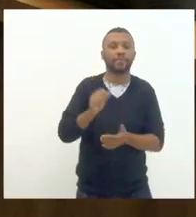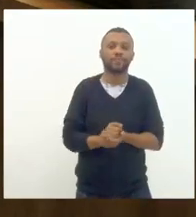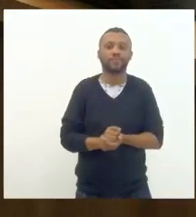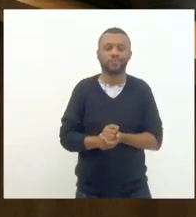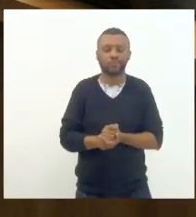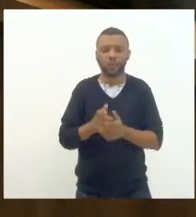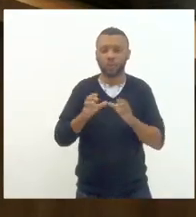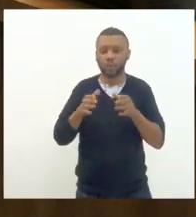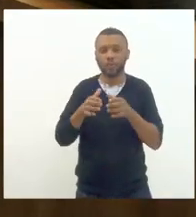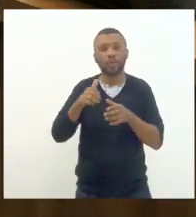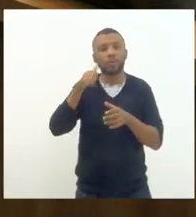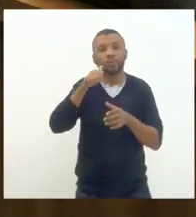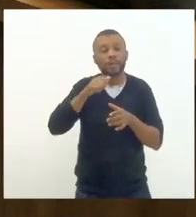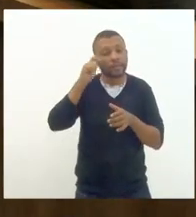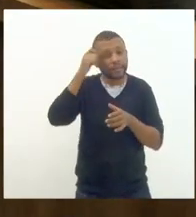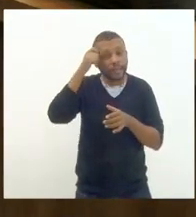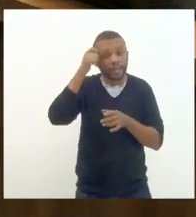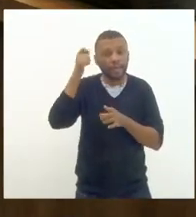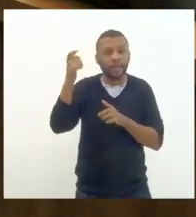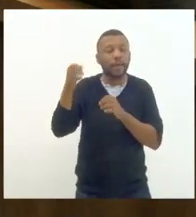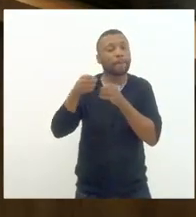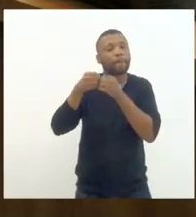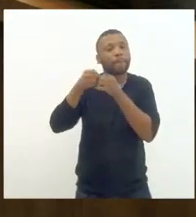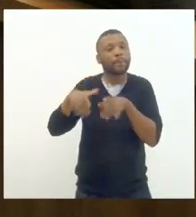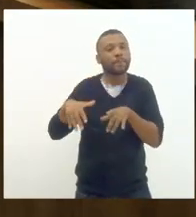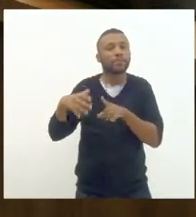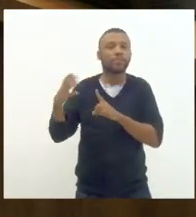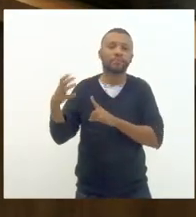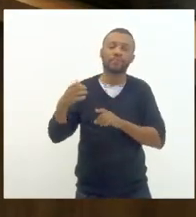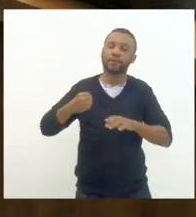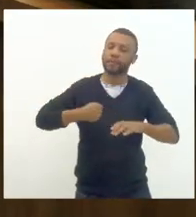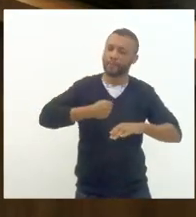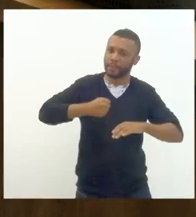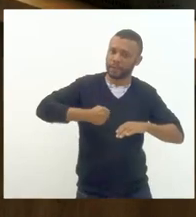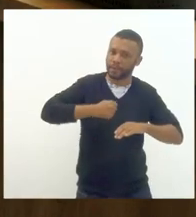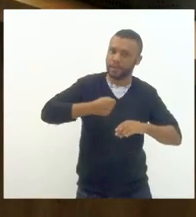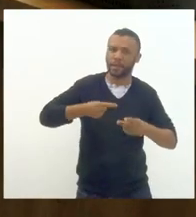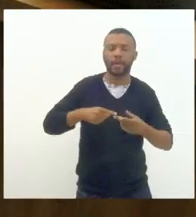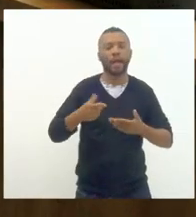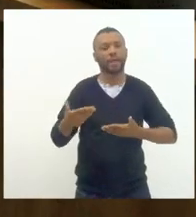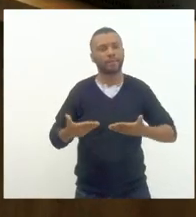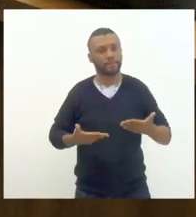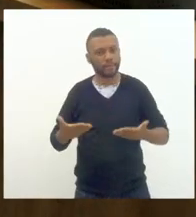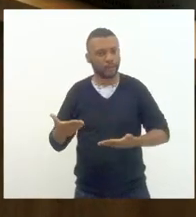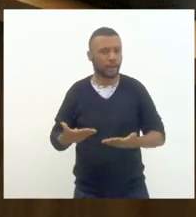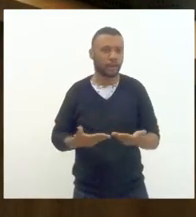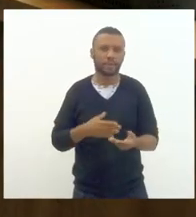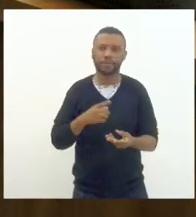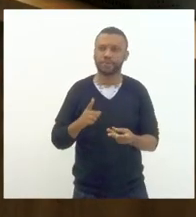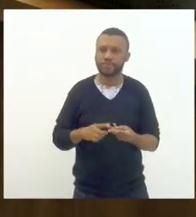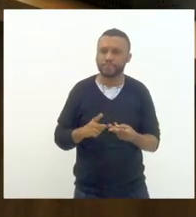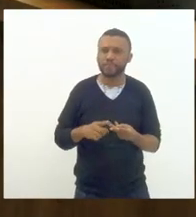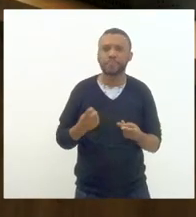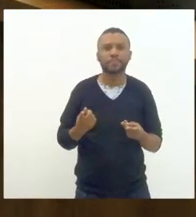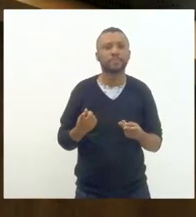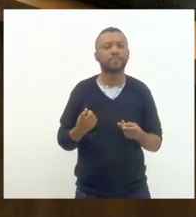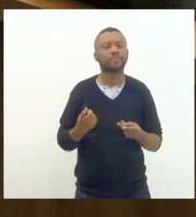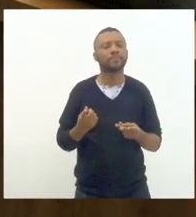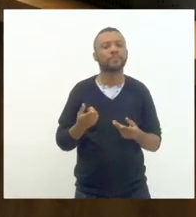de mulheres negras impactadas. São as merendeiras, são as empregadas domésticas, são